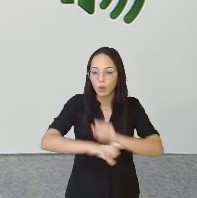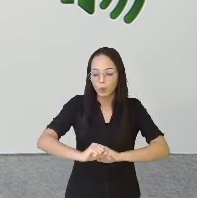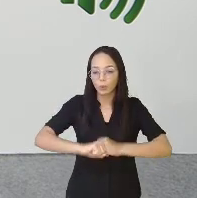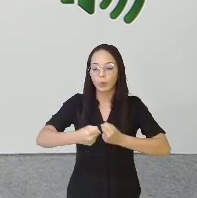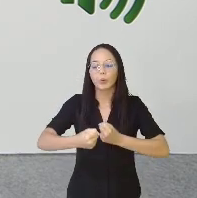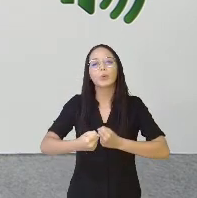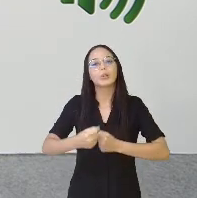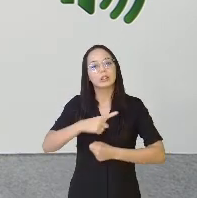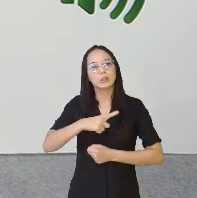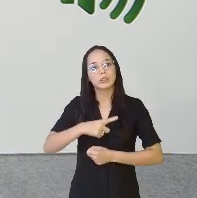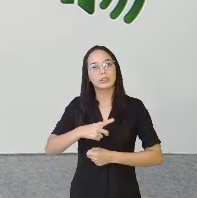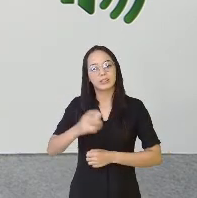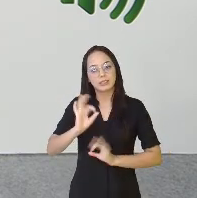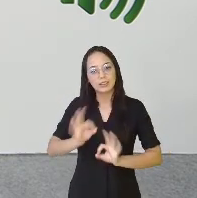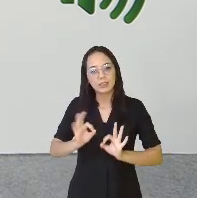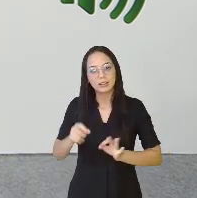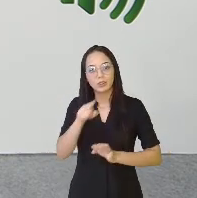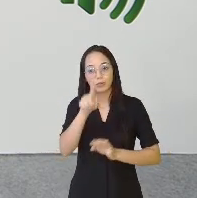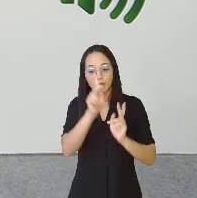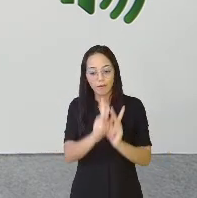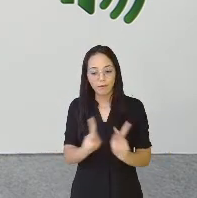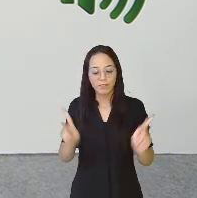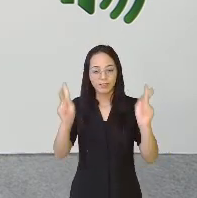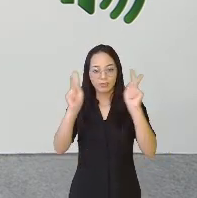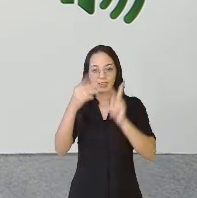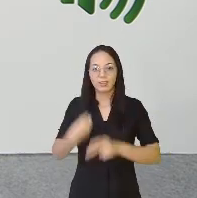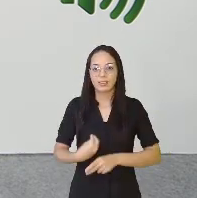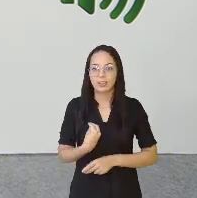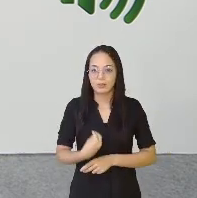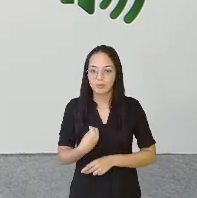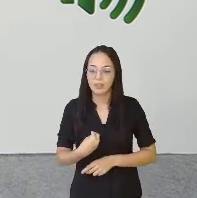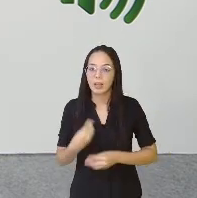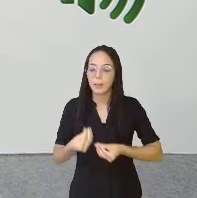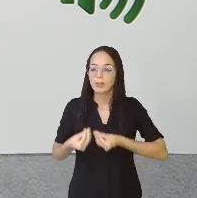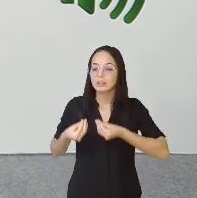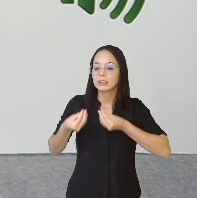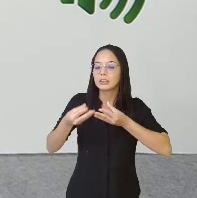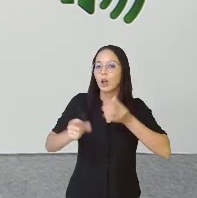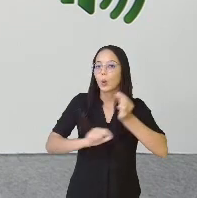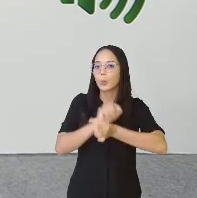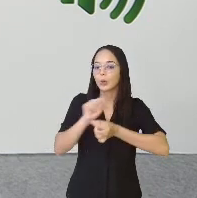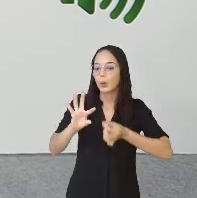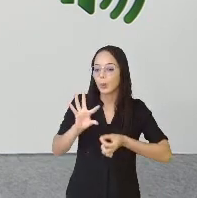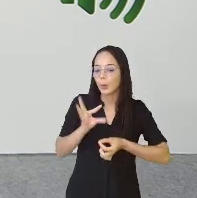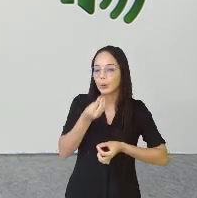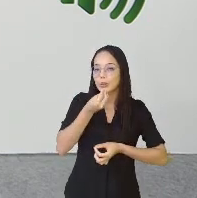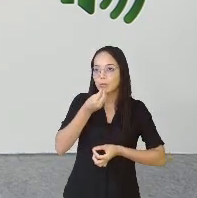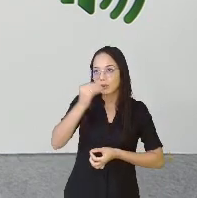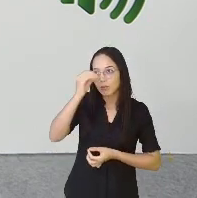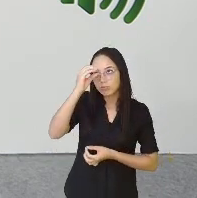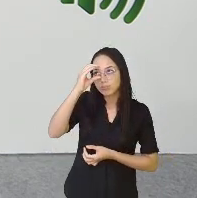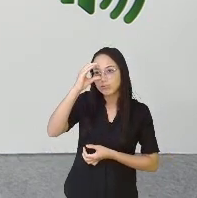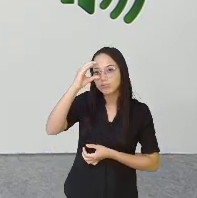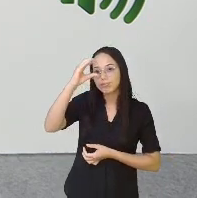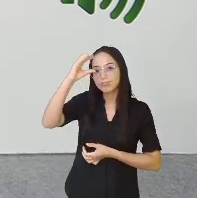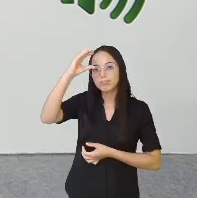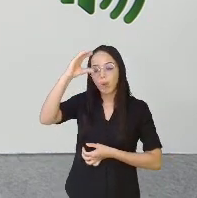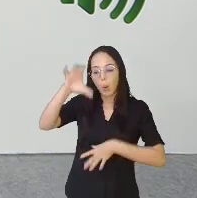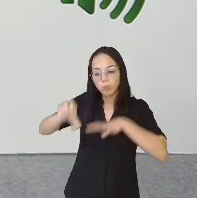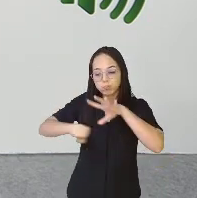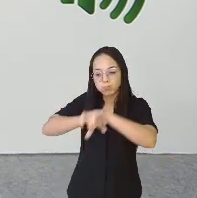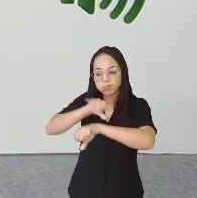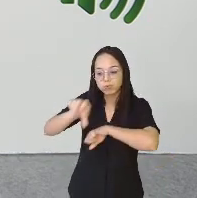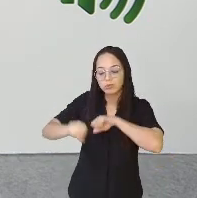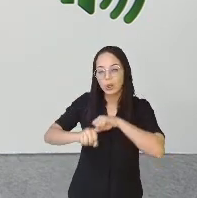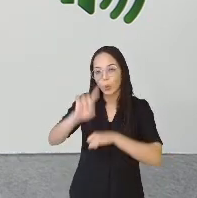vida. Por isso, estamos aqui todos os dias, para te oferecer cada dia mais conhecimento, essa busca infinita que você a cada